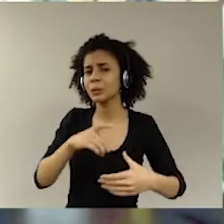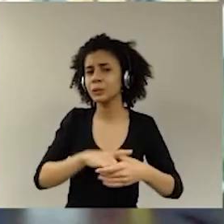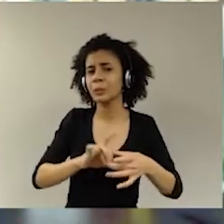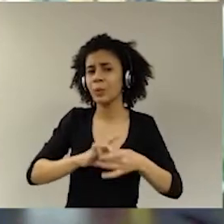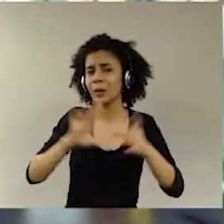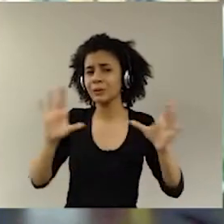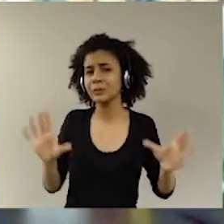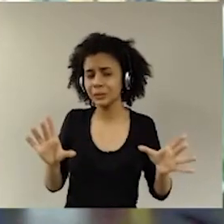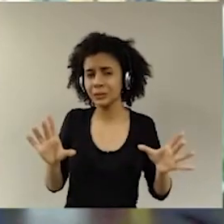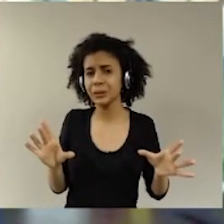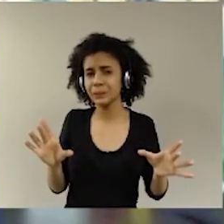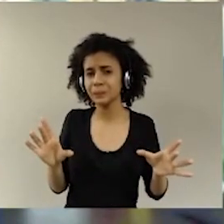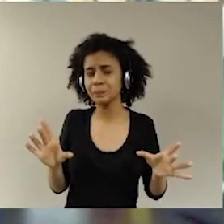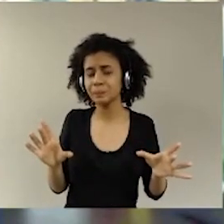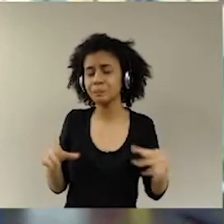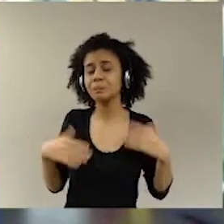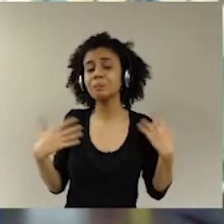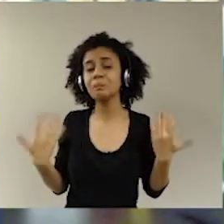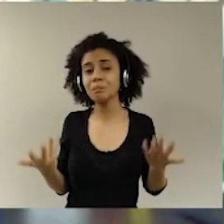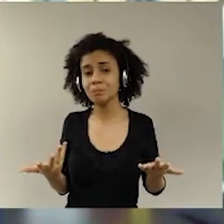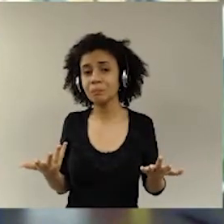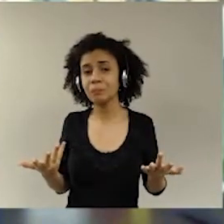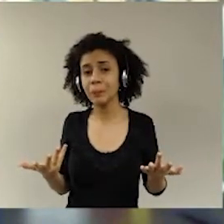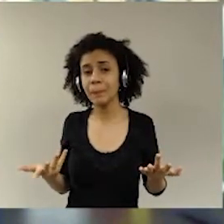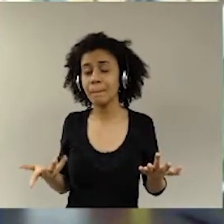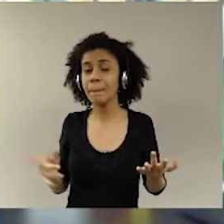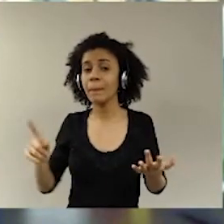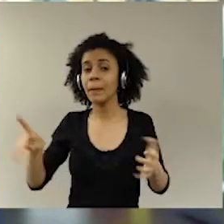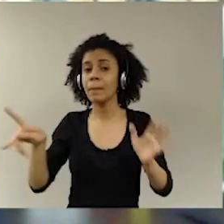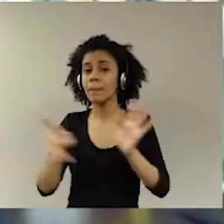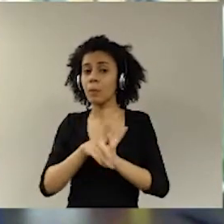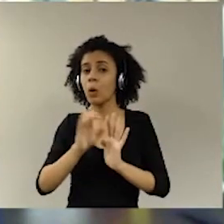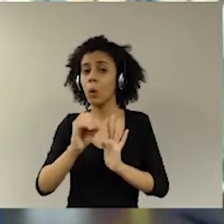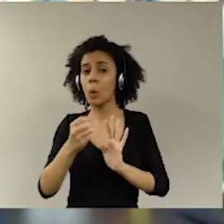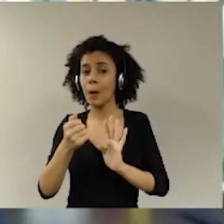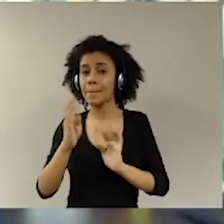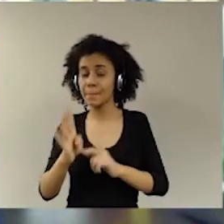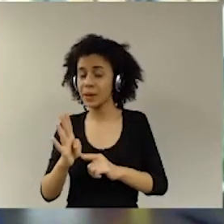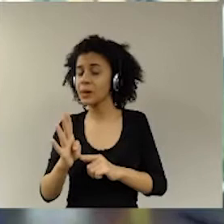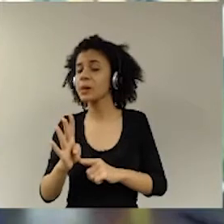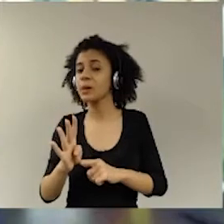democracia. E cabe à Ordem dos Advogados do Brasil